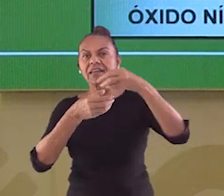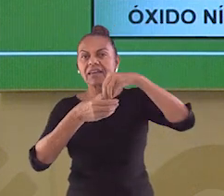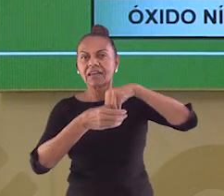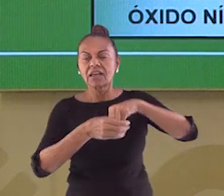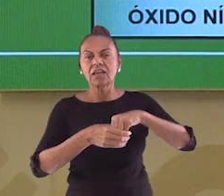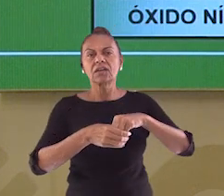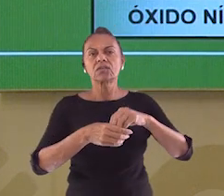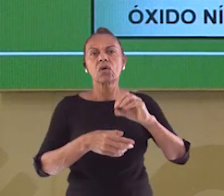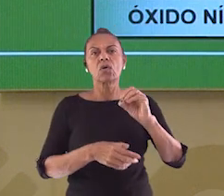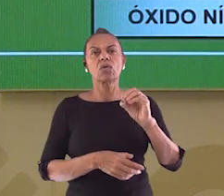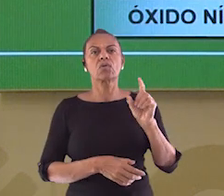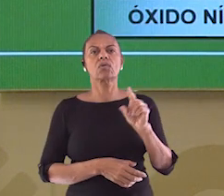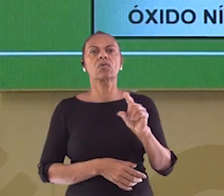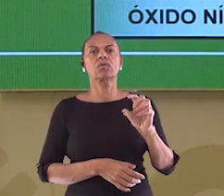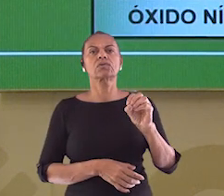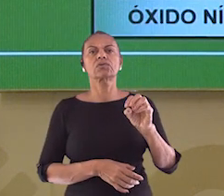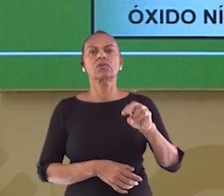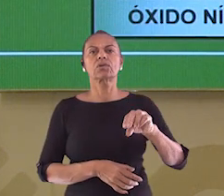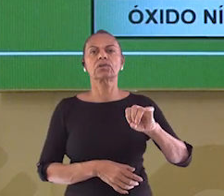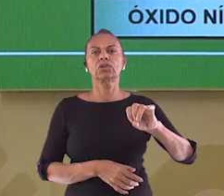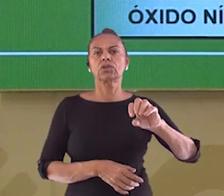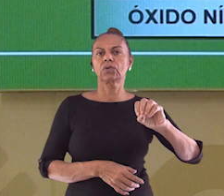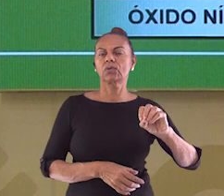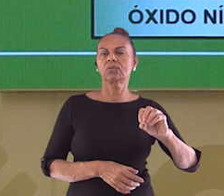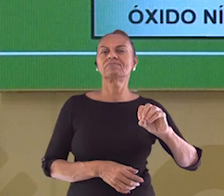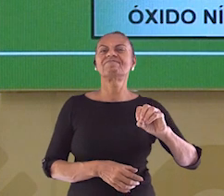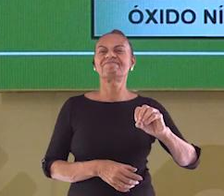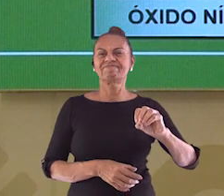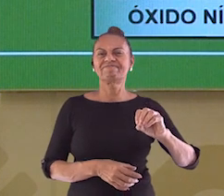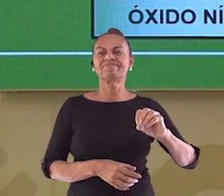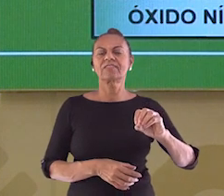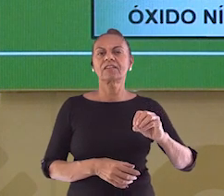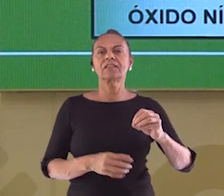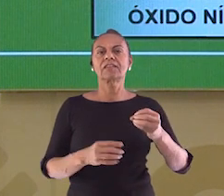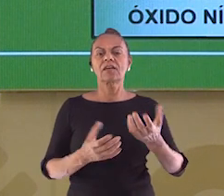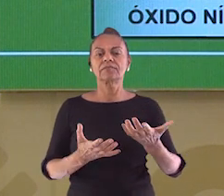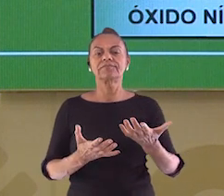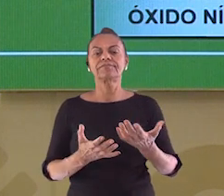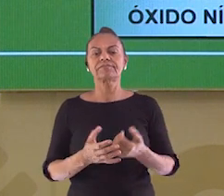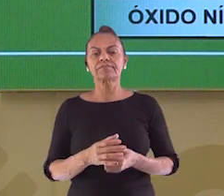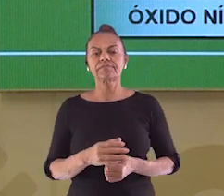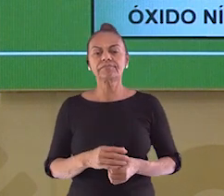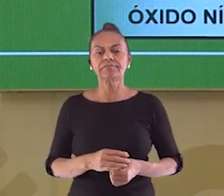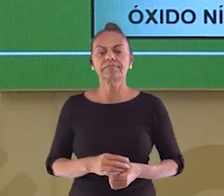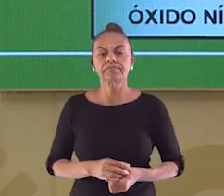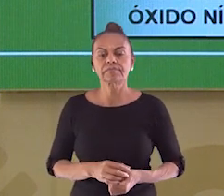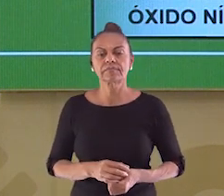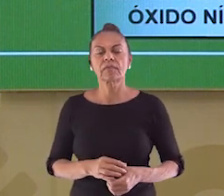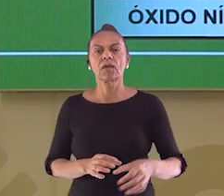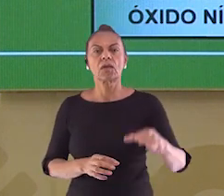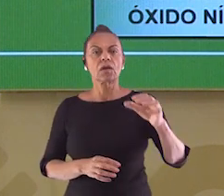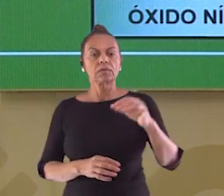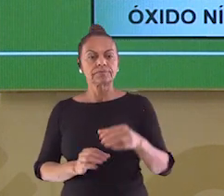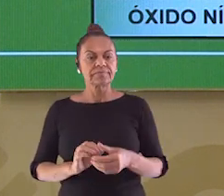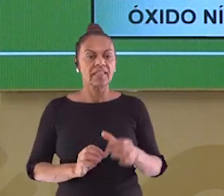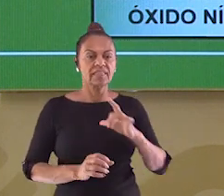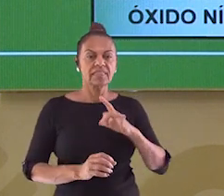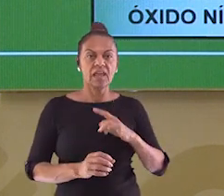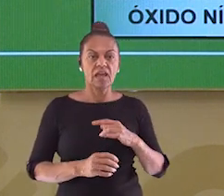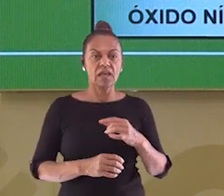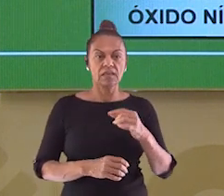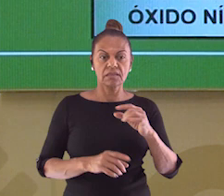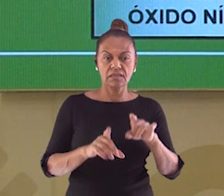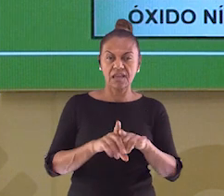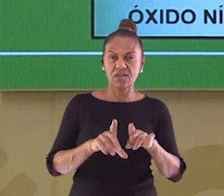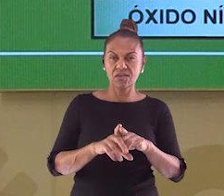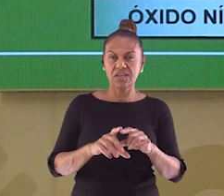ozônio. Entre as substâncias químicas que acabam reagindo e degradando o ozônio, temos, aqui vou citar para vocês, que é o